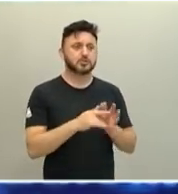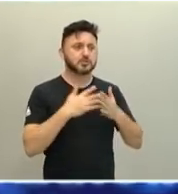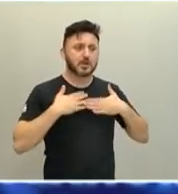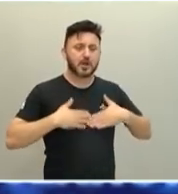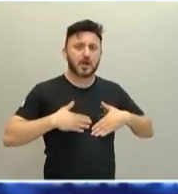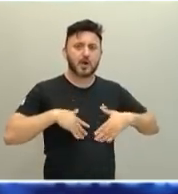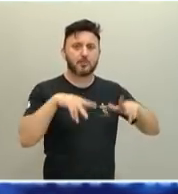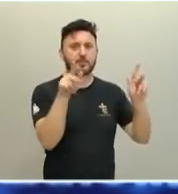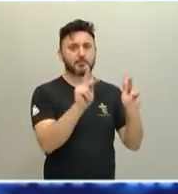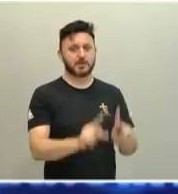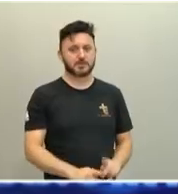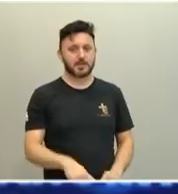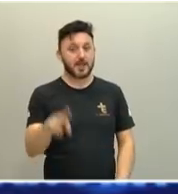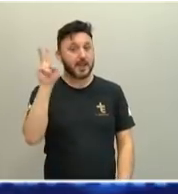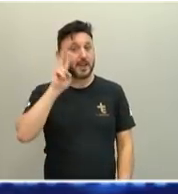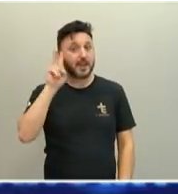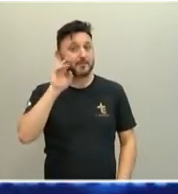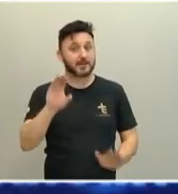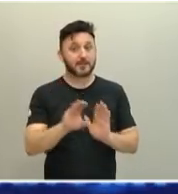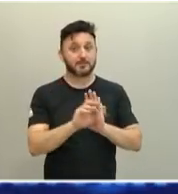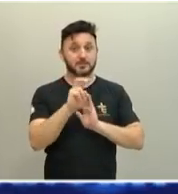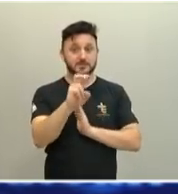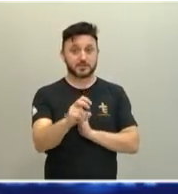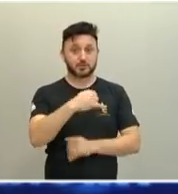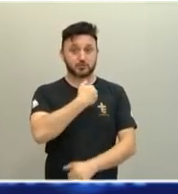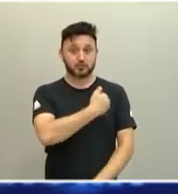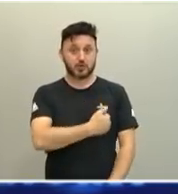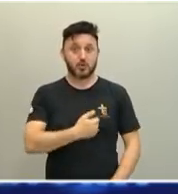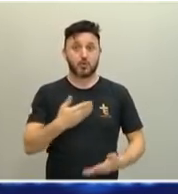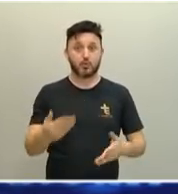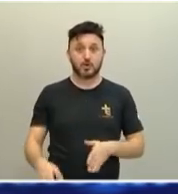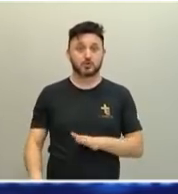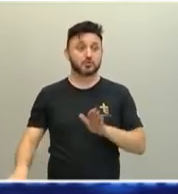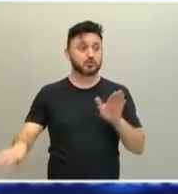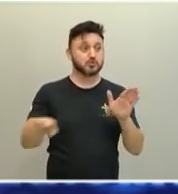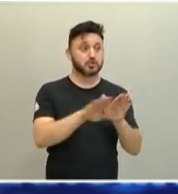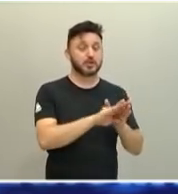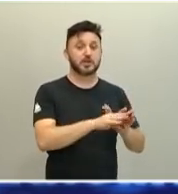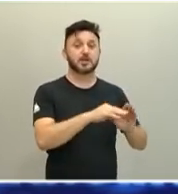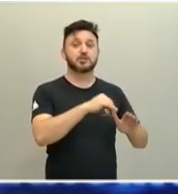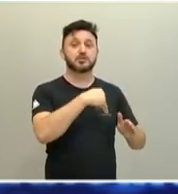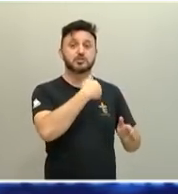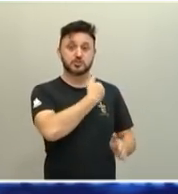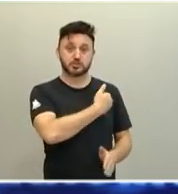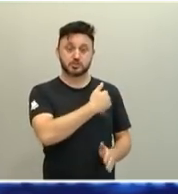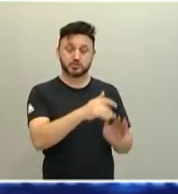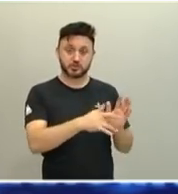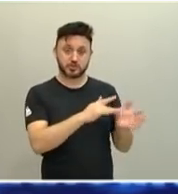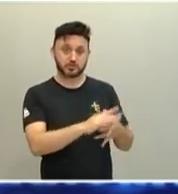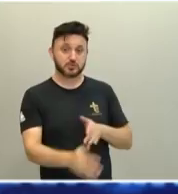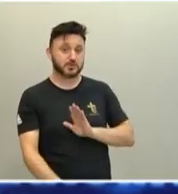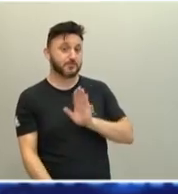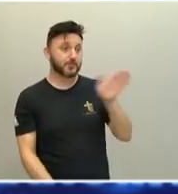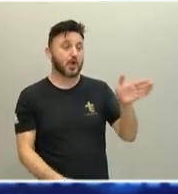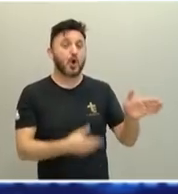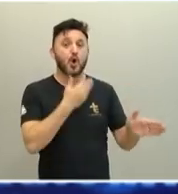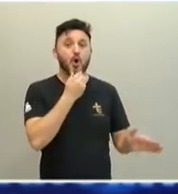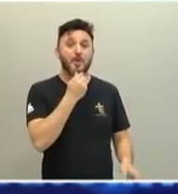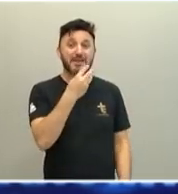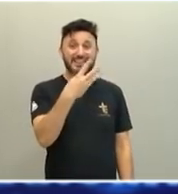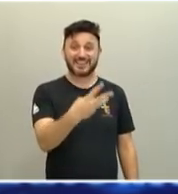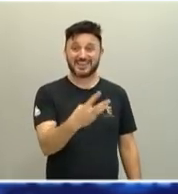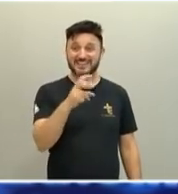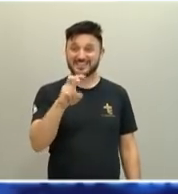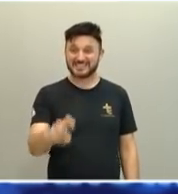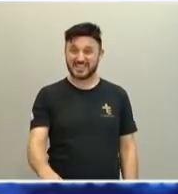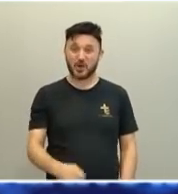dele. Lembra do capítulo 5 de São João? Quando ele chega no pórtico de Betesda, havia um homem que há 38 anos estava paralítico, que estava ali